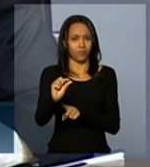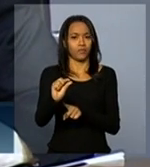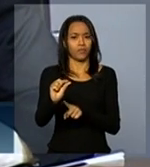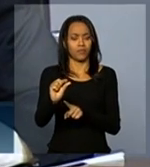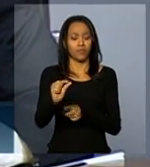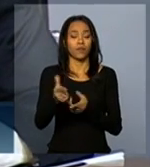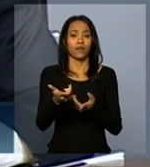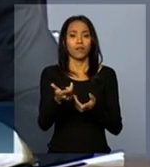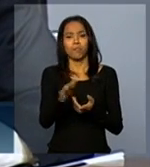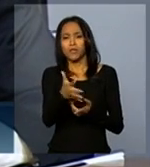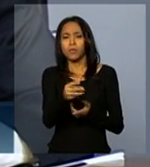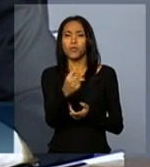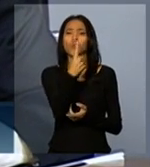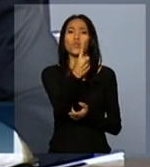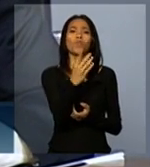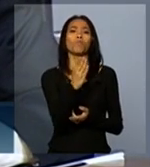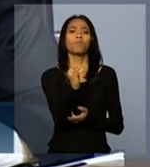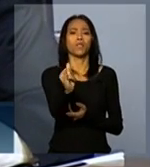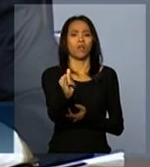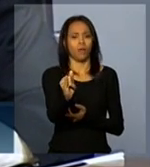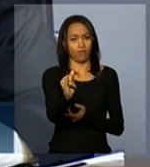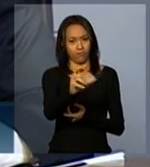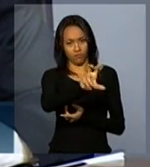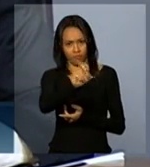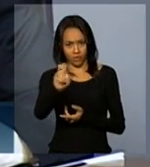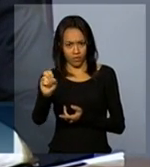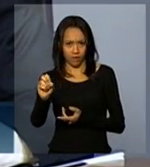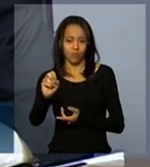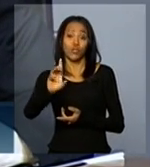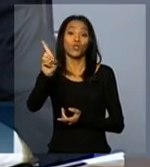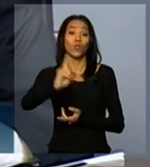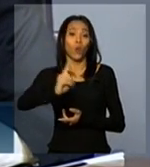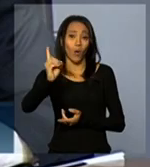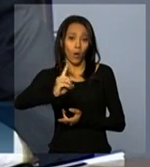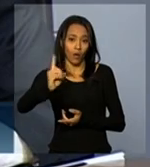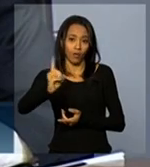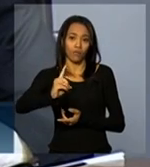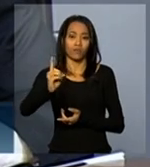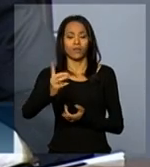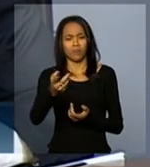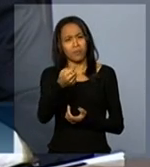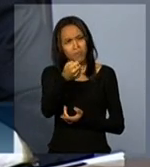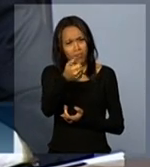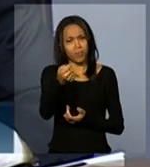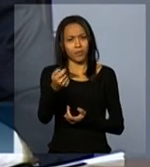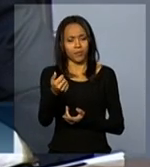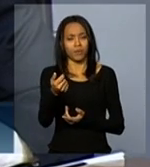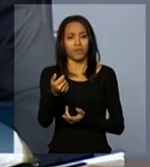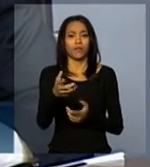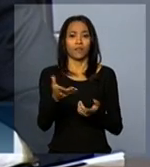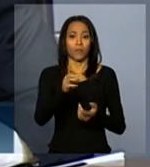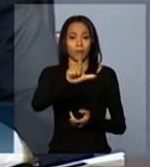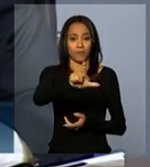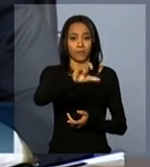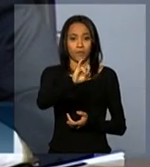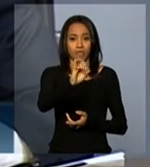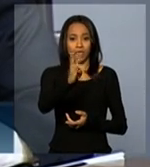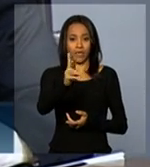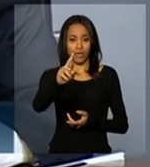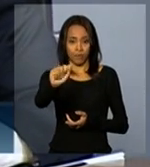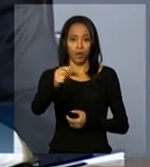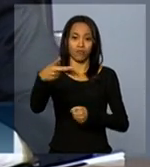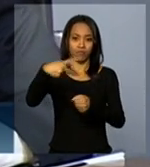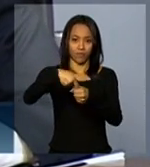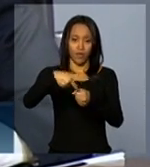preliminar, algo como US$ 1,5 bilhão, portanto, não é muita coisa. A Libra vai implicar em fortes investimentos